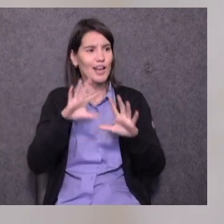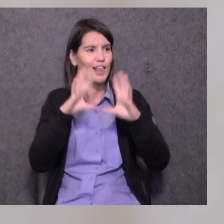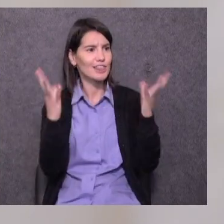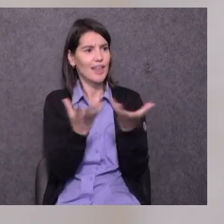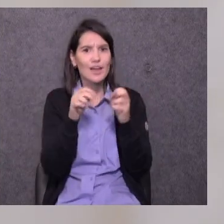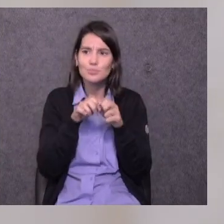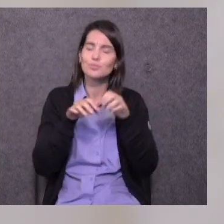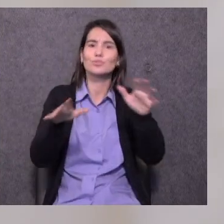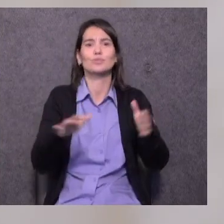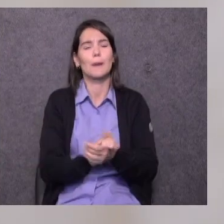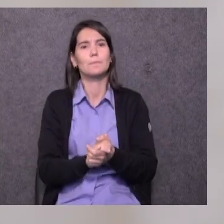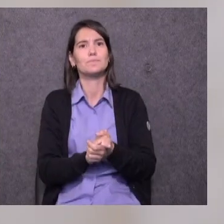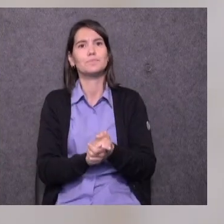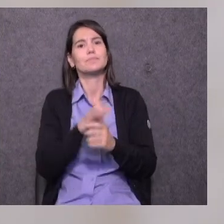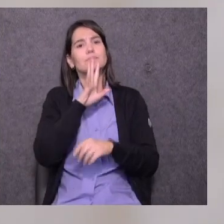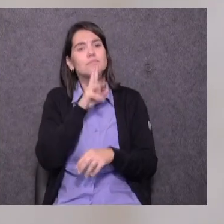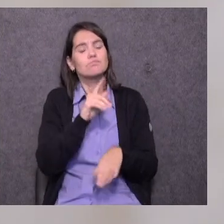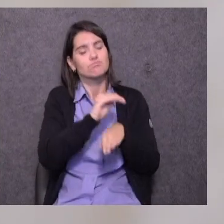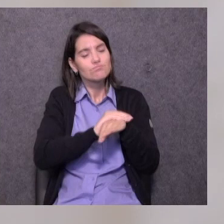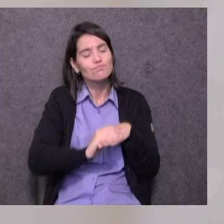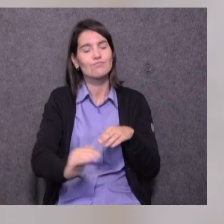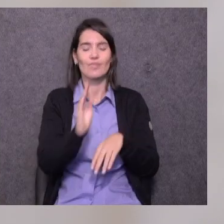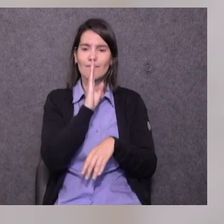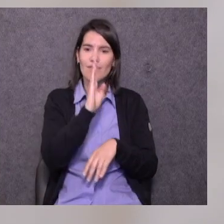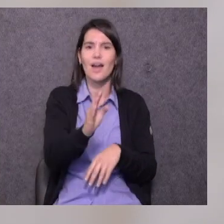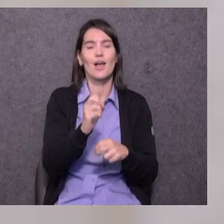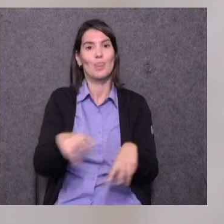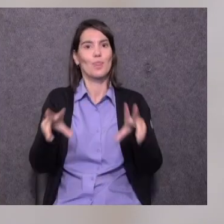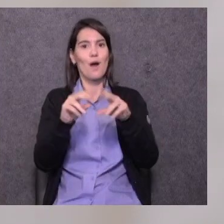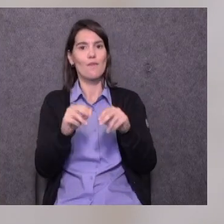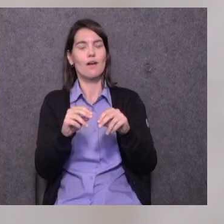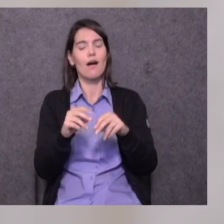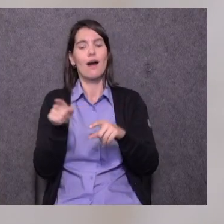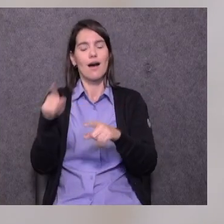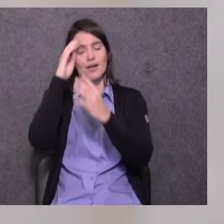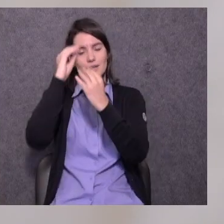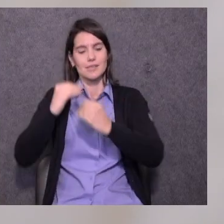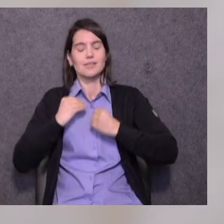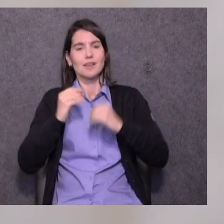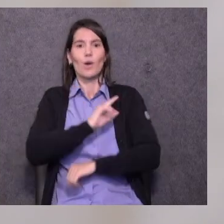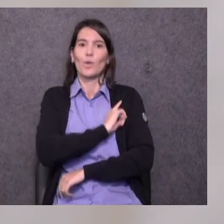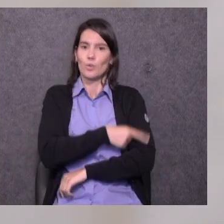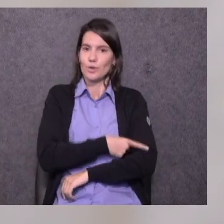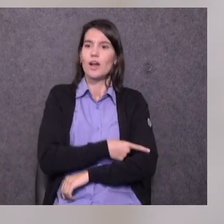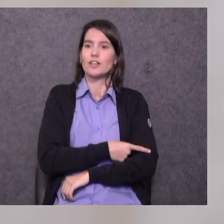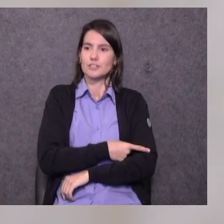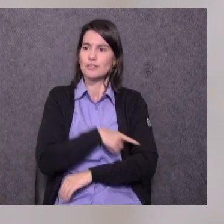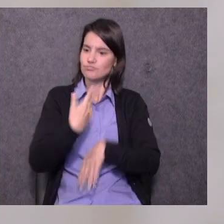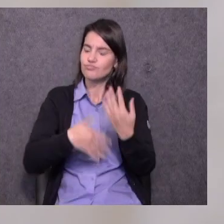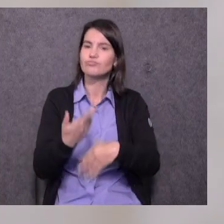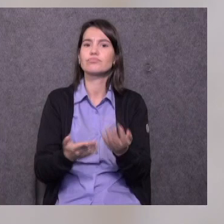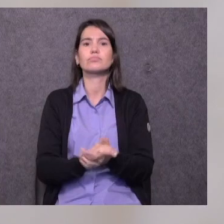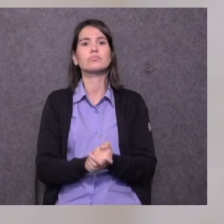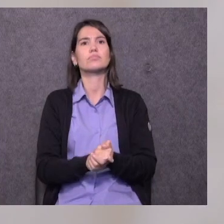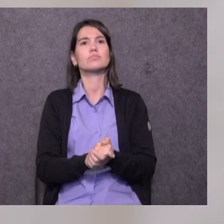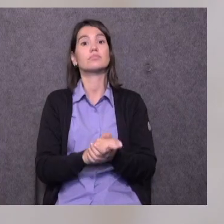carinhosa, fiel e inovadora, ela ensina-nos a coragem para usar, para não fazer da